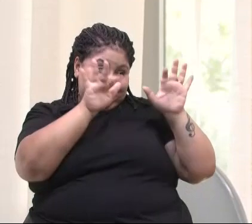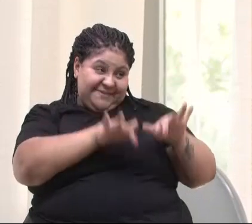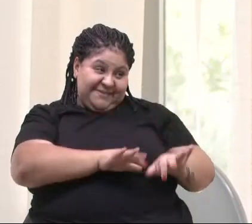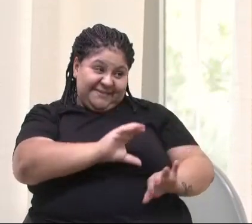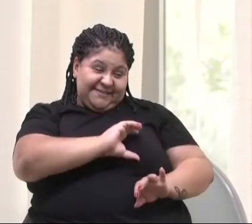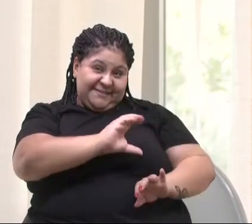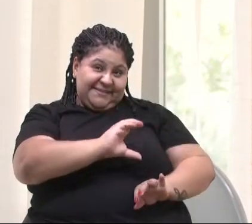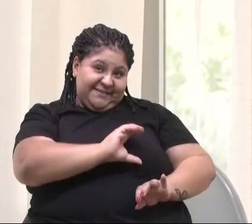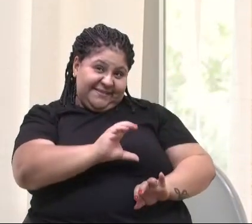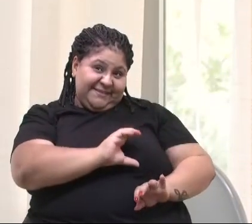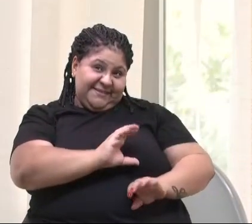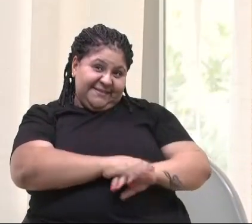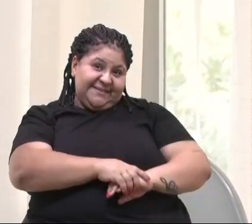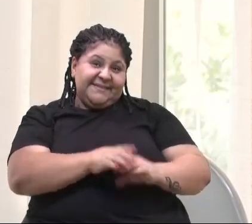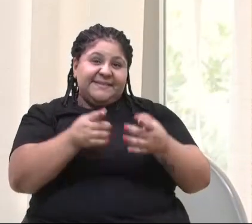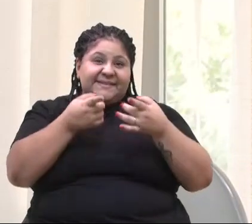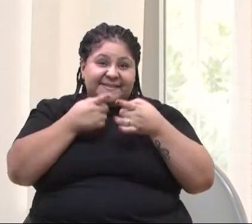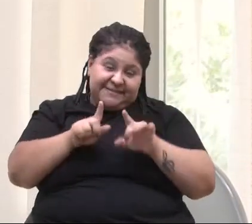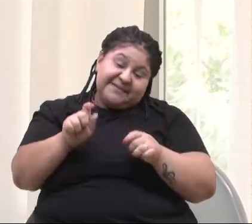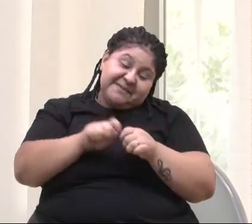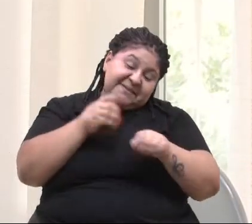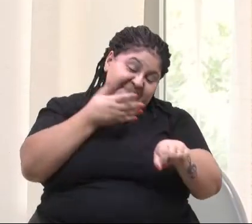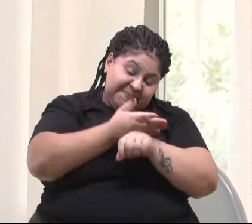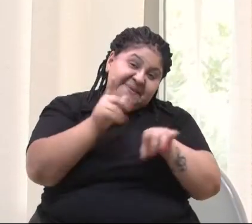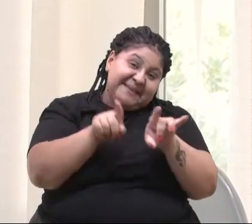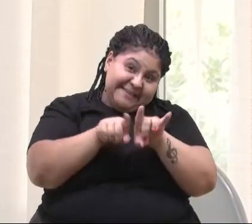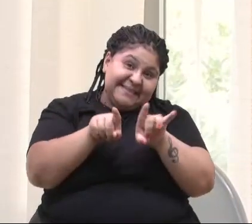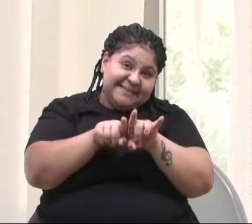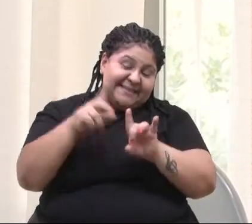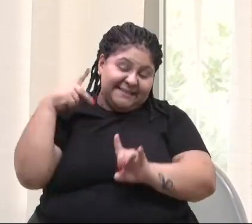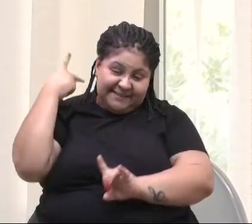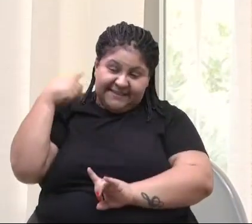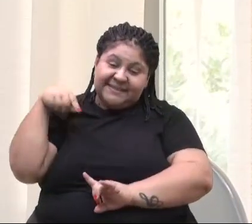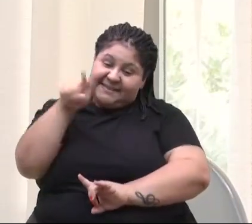A Banapa, todo mundo, mas assim, isso faz parte também. Nós, políticos, também,